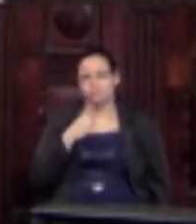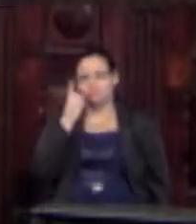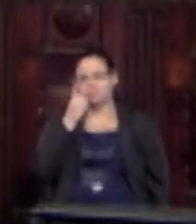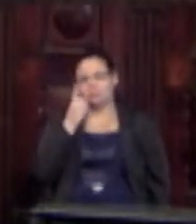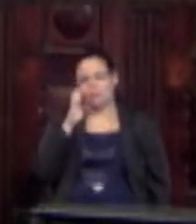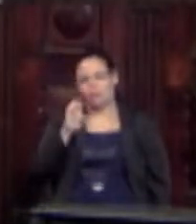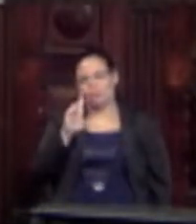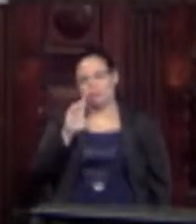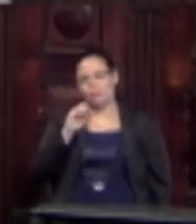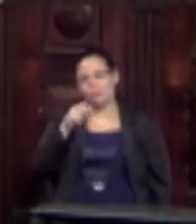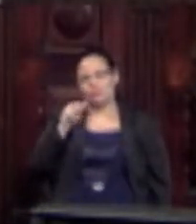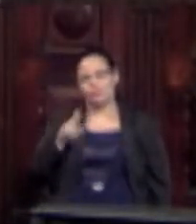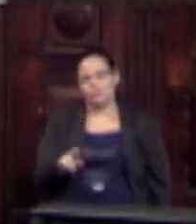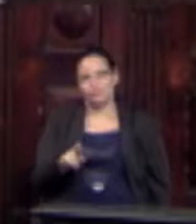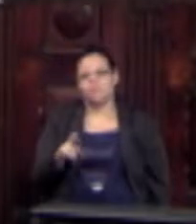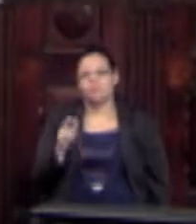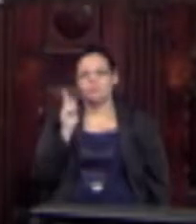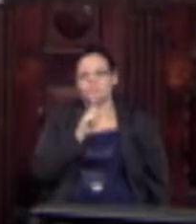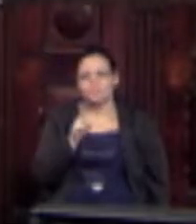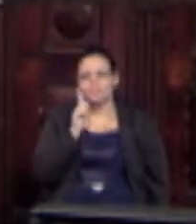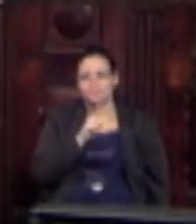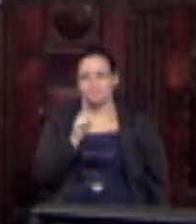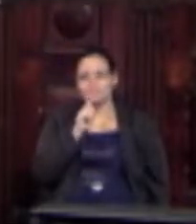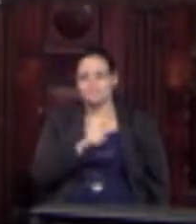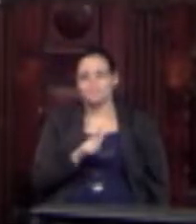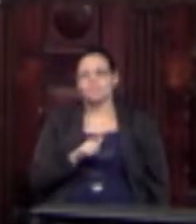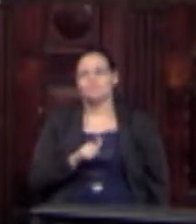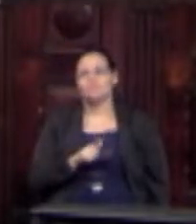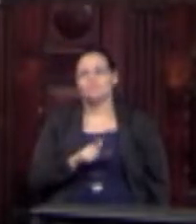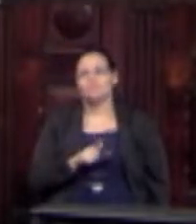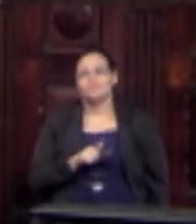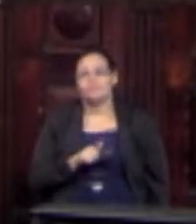Coelho, consigo manejar um avião.